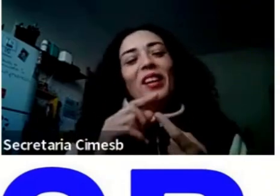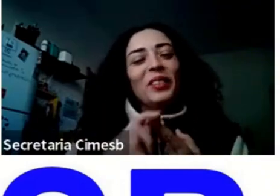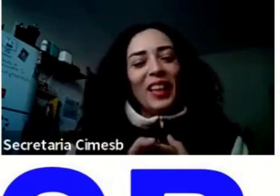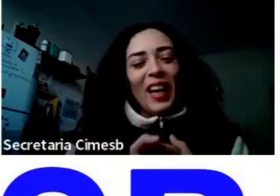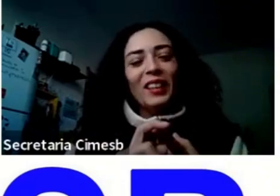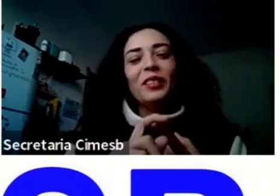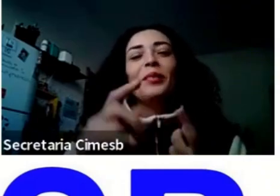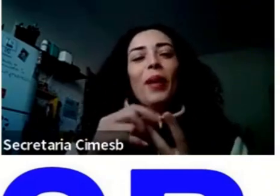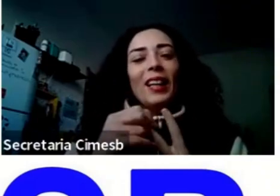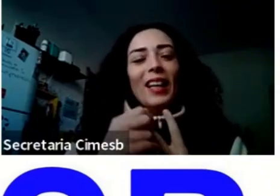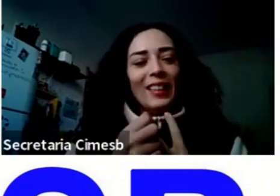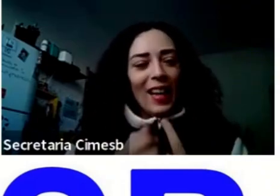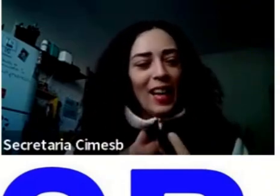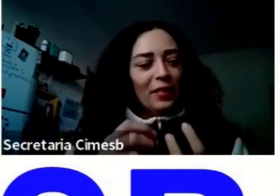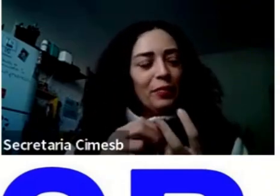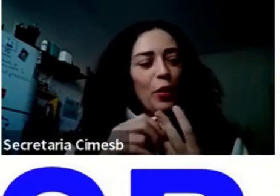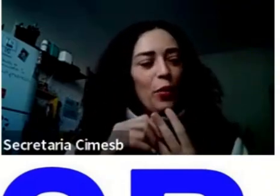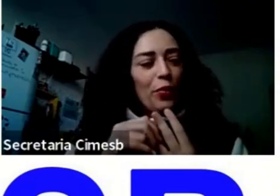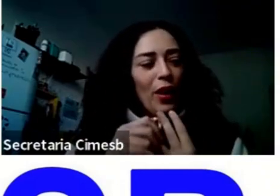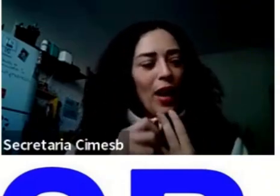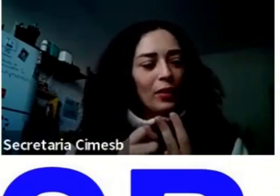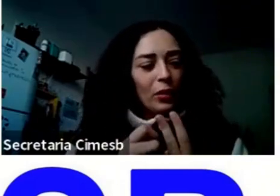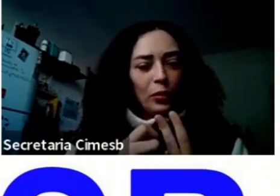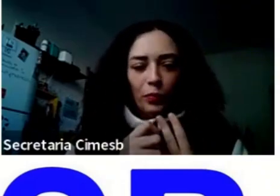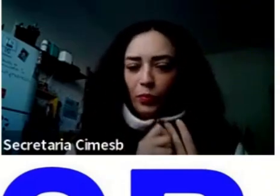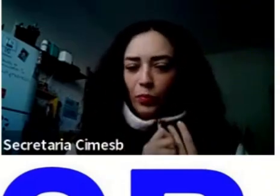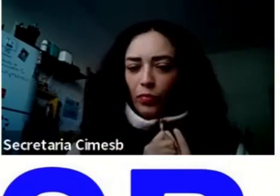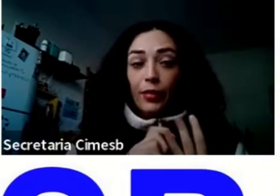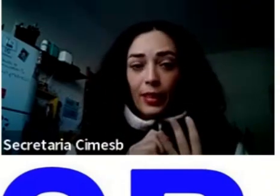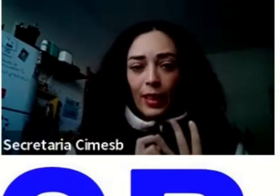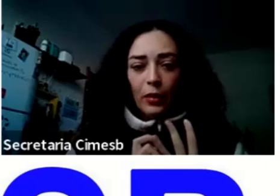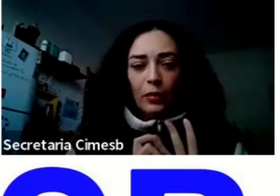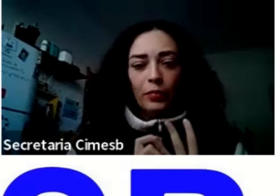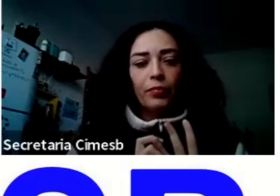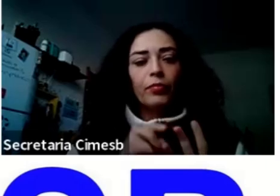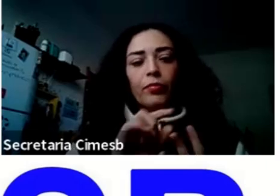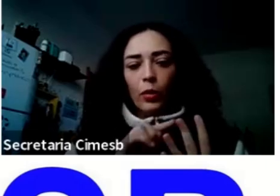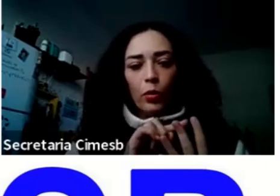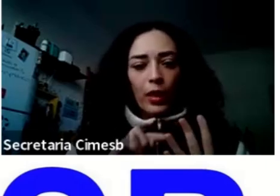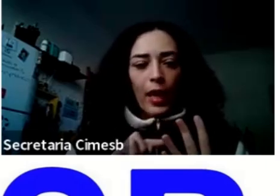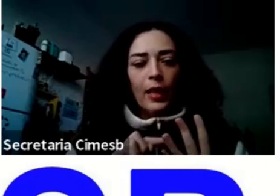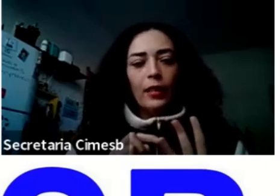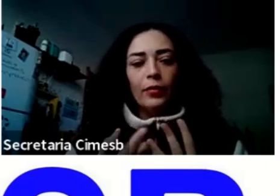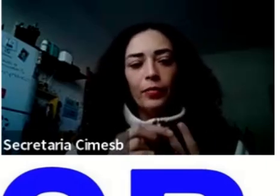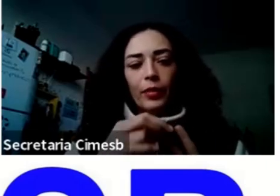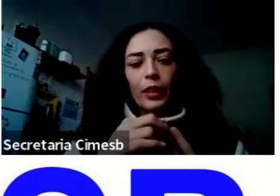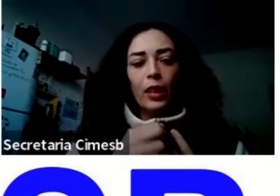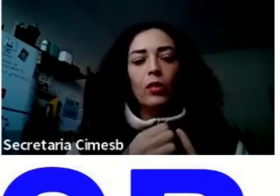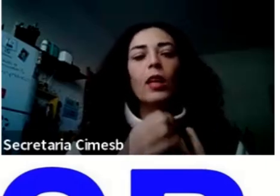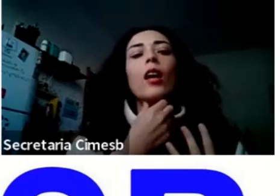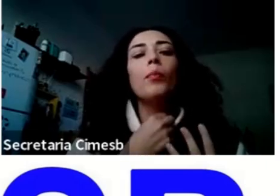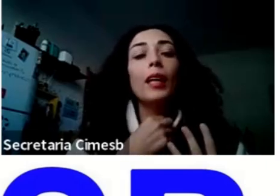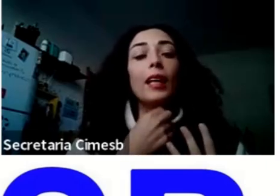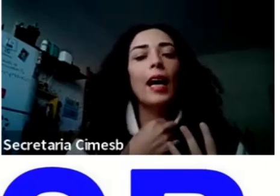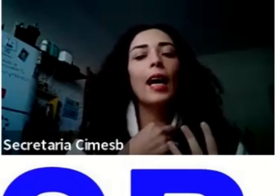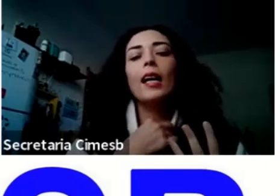lembrar. O tato, paladar, olfato e visão. Tá tudo ok.